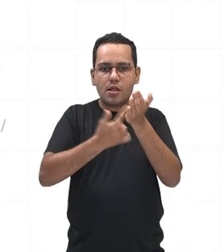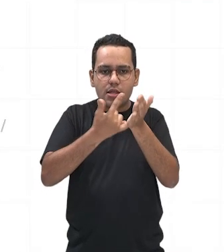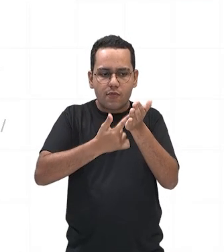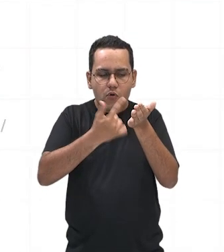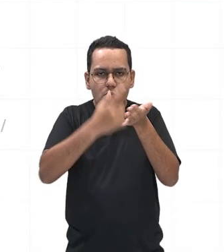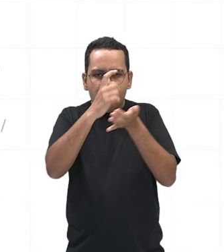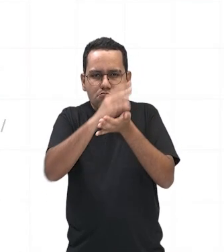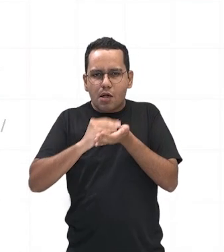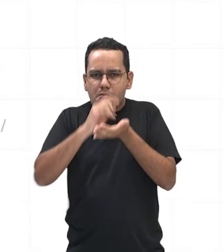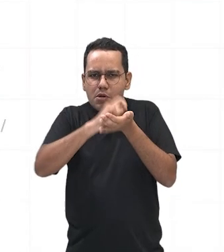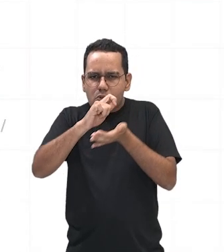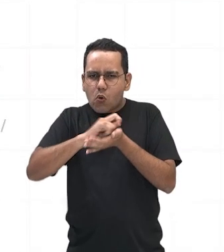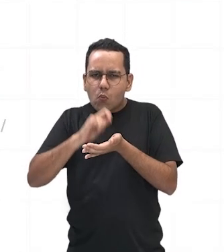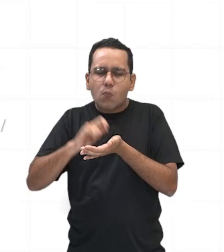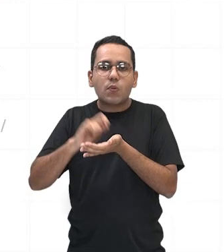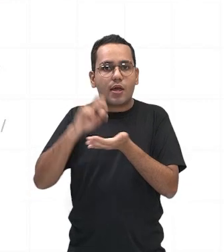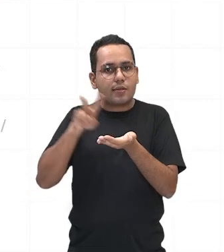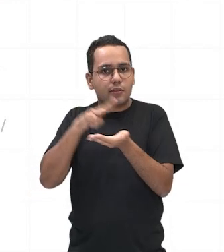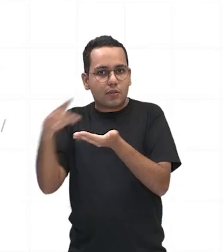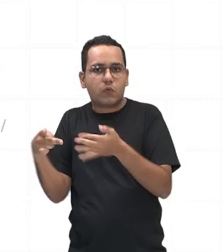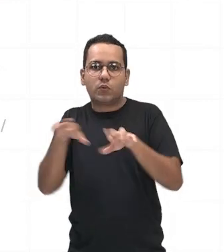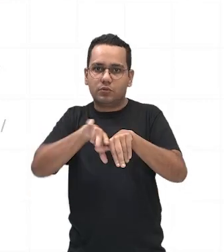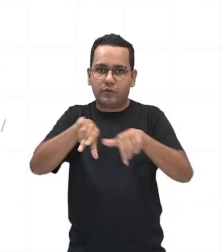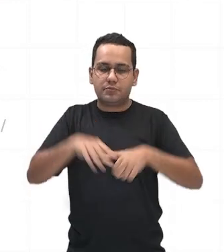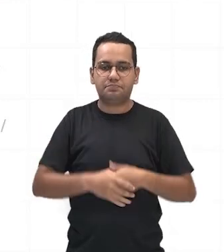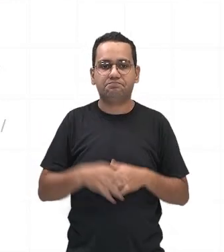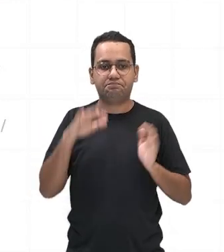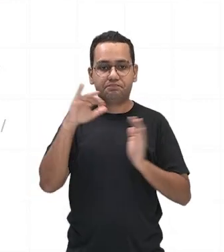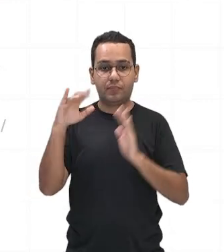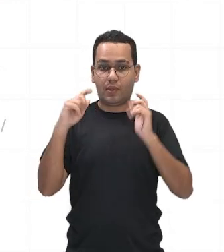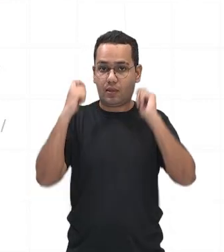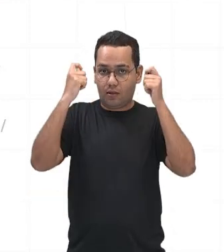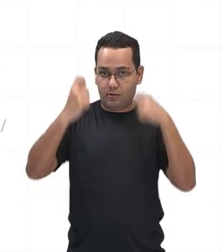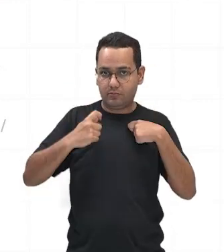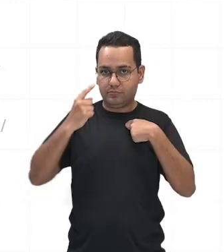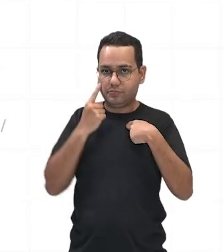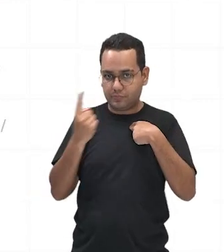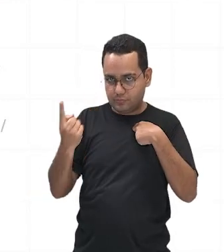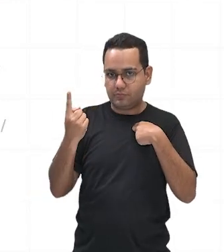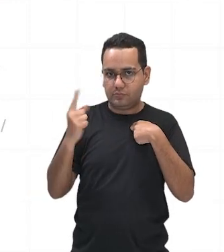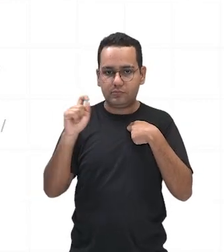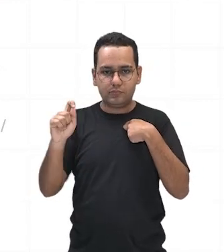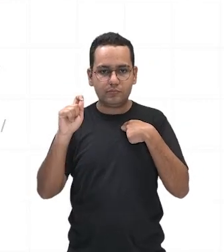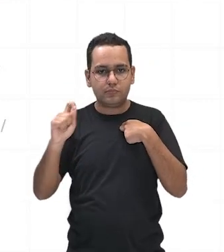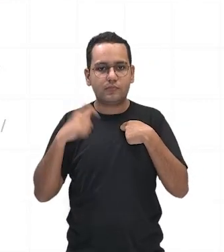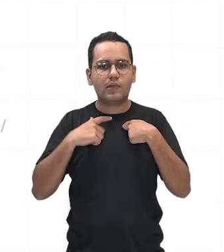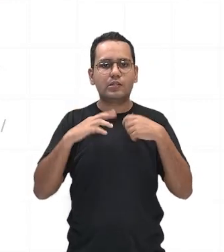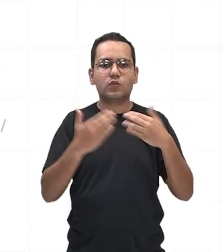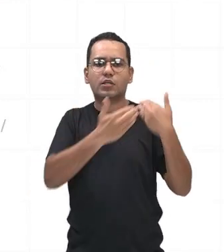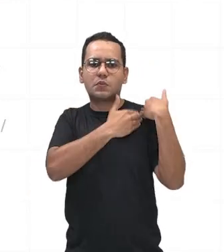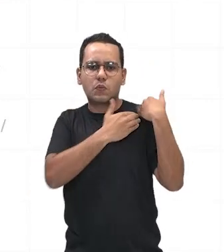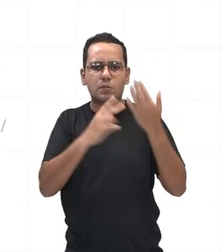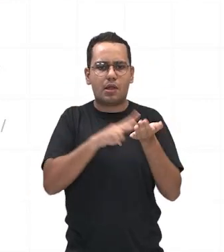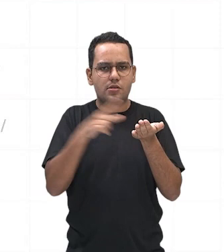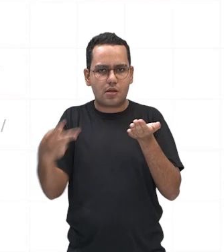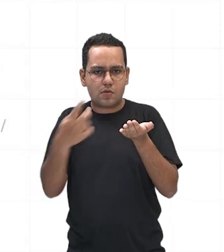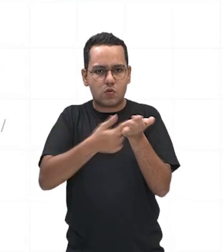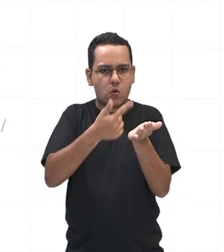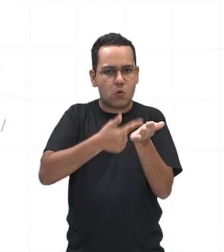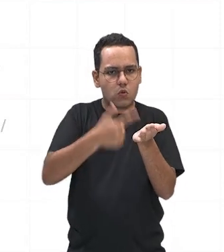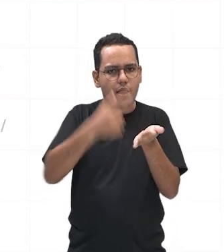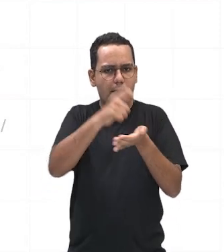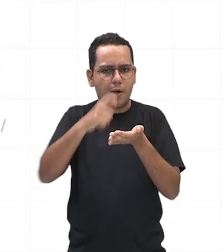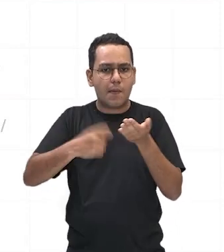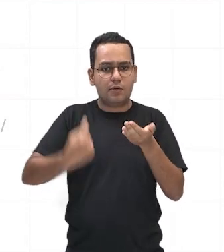olha só, os monges copistas, eles faziam as cópias ou traduções de livros da antiguidade, salvaguardando os conhecimentos.